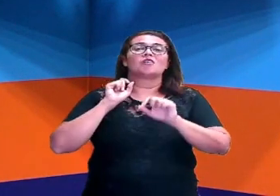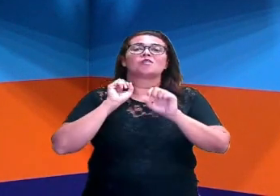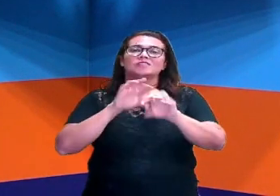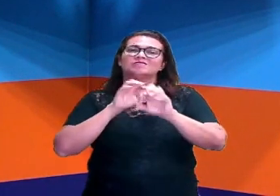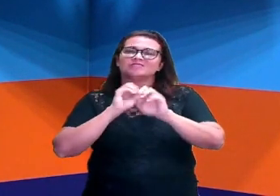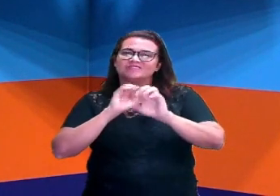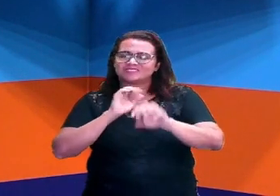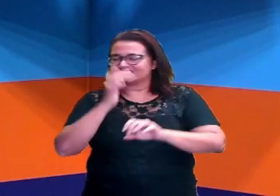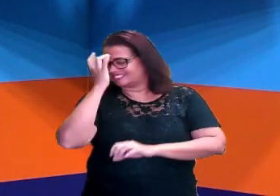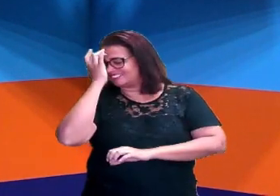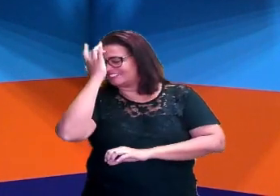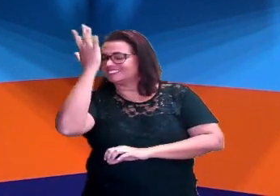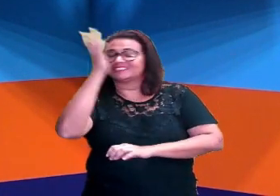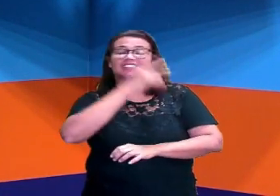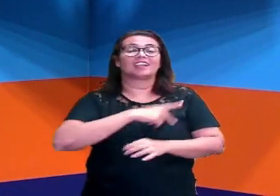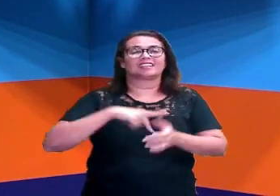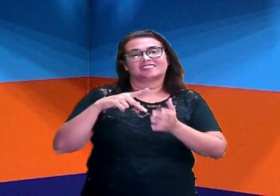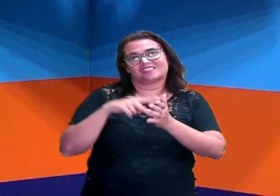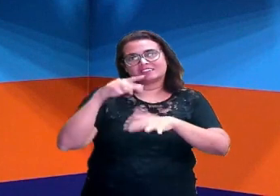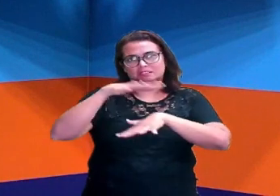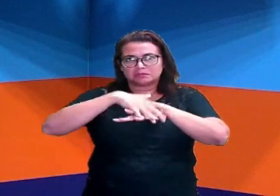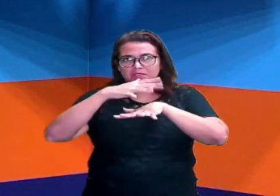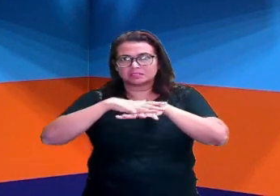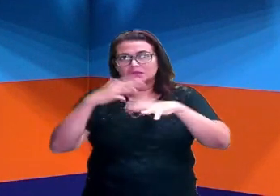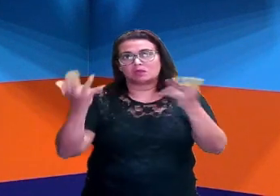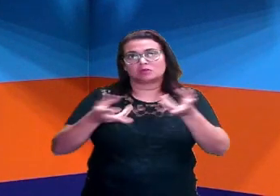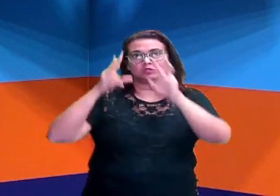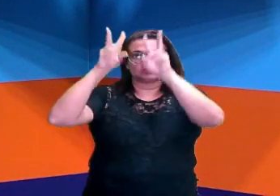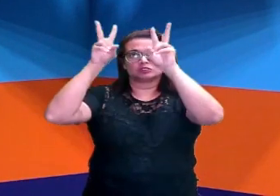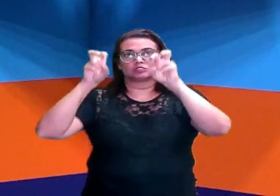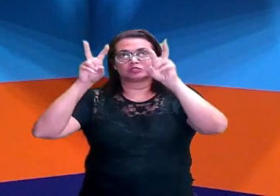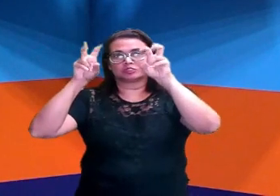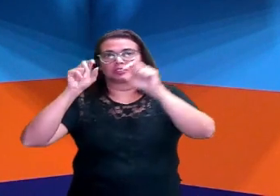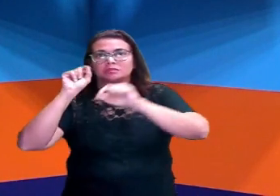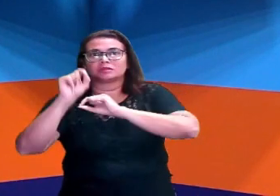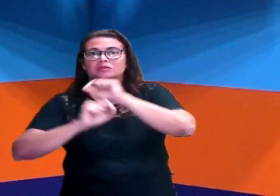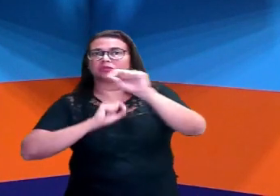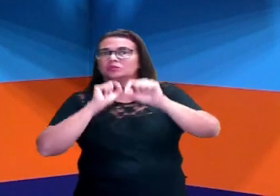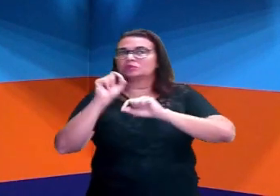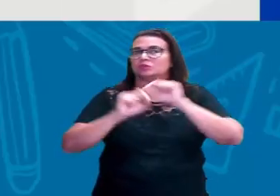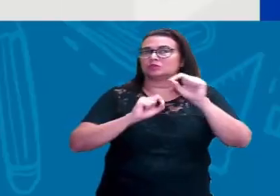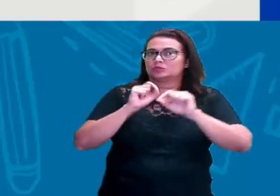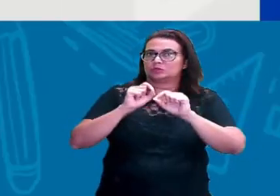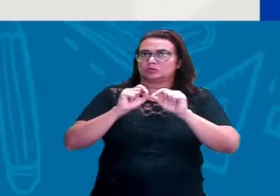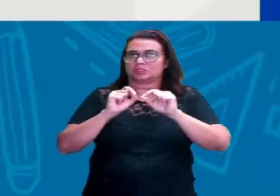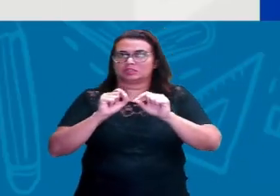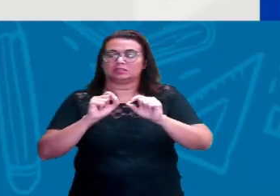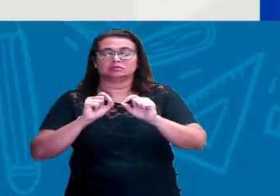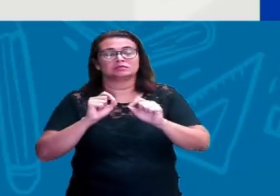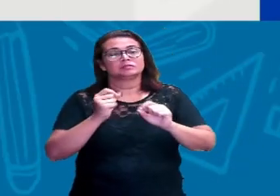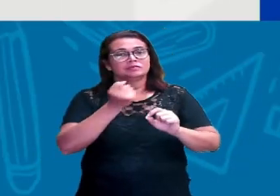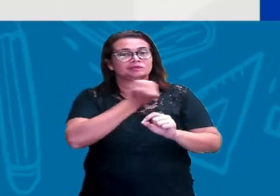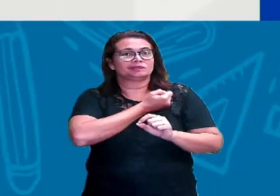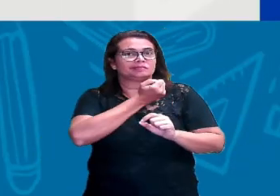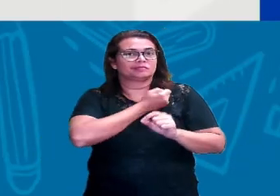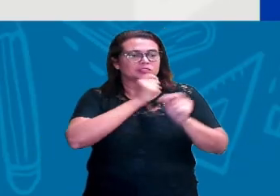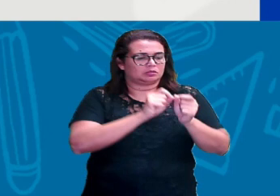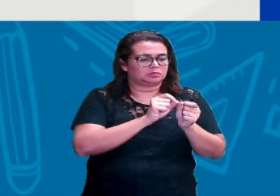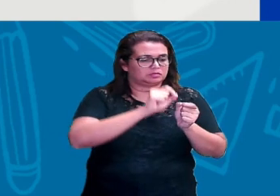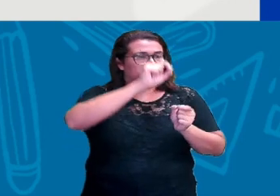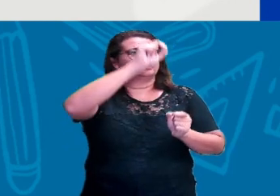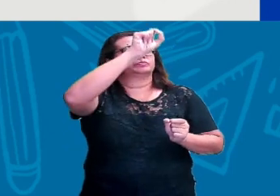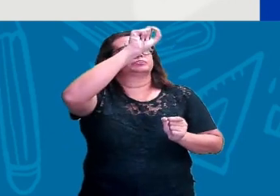que eu trago hoje, o conteúdo que eu trago para que a gente possa trabalhar, está no eixo estruturante grandezas e medidas. Noções